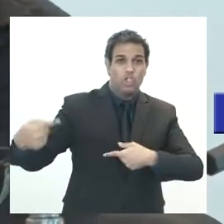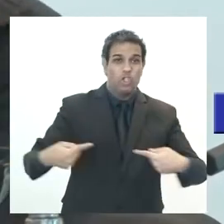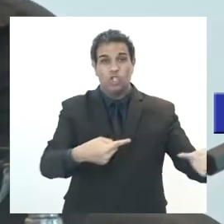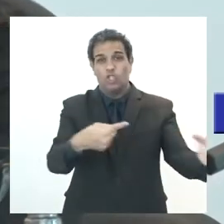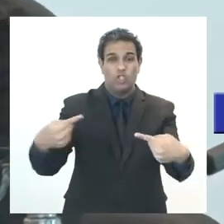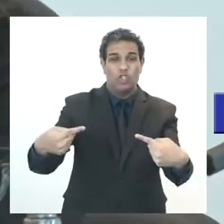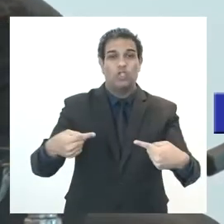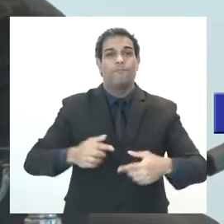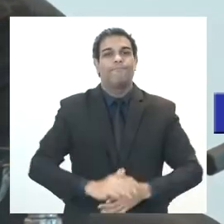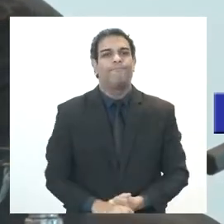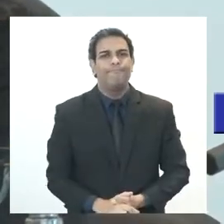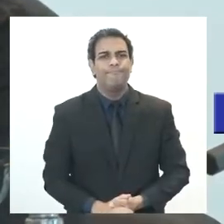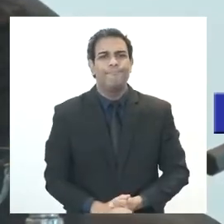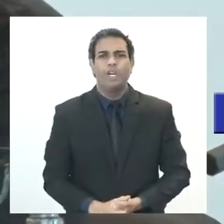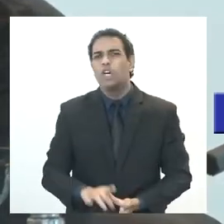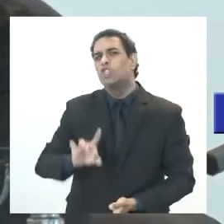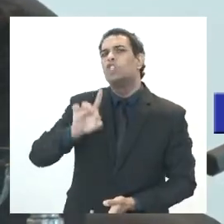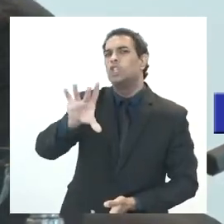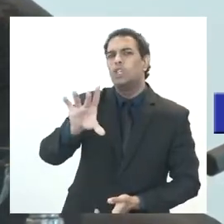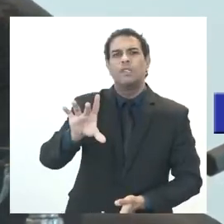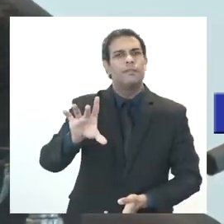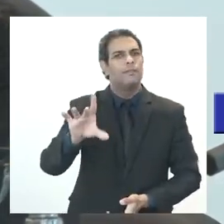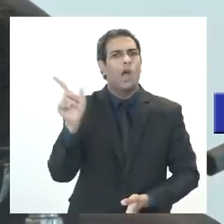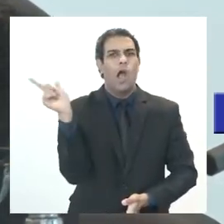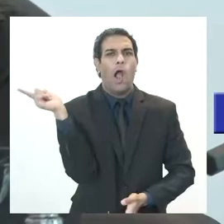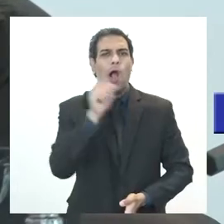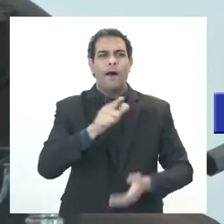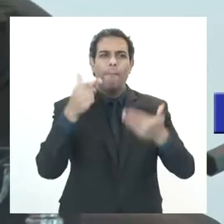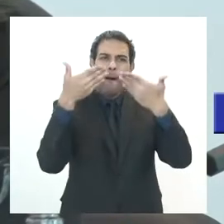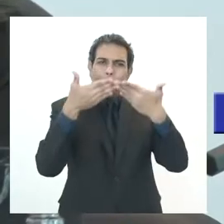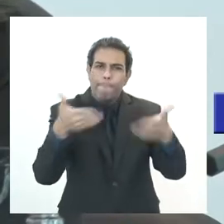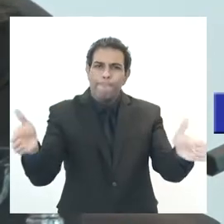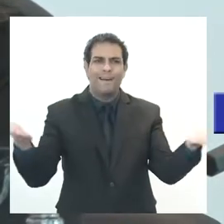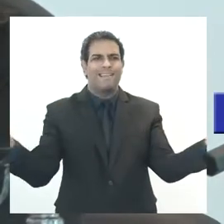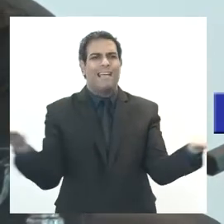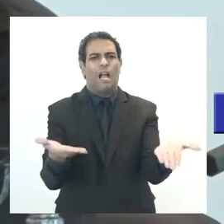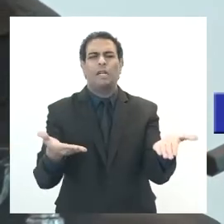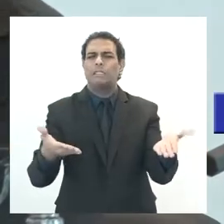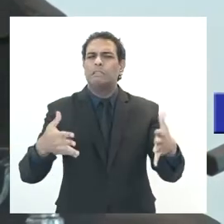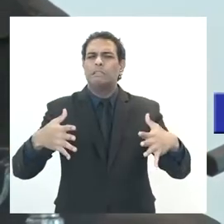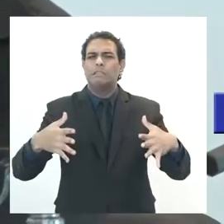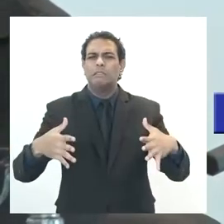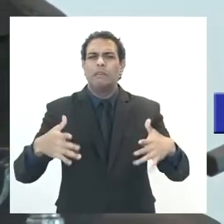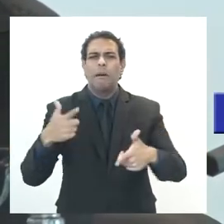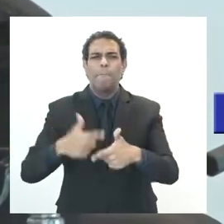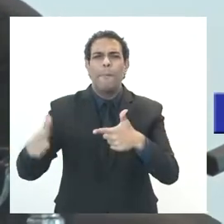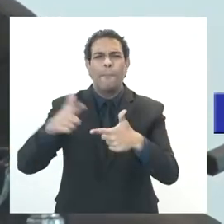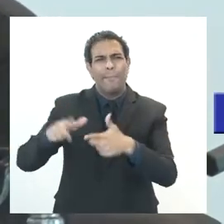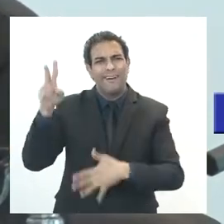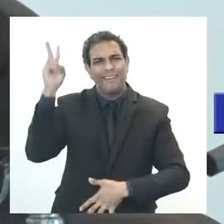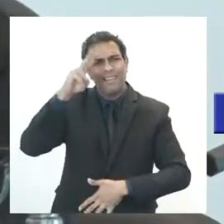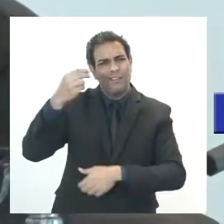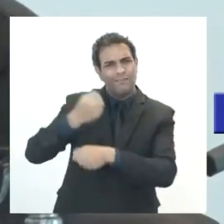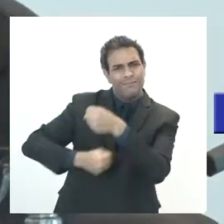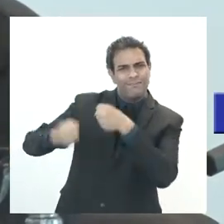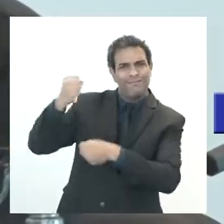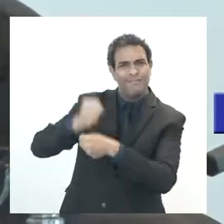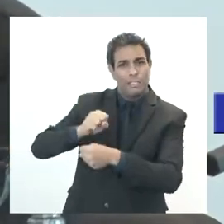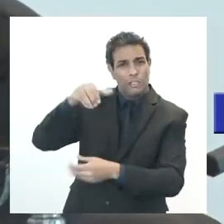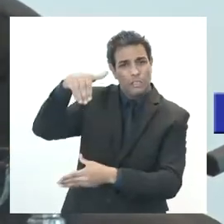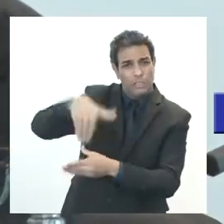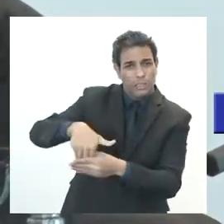a discussão porque só assim só jogando luz nesse ambiente treco que começa aquela eleição de 2018